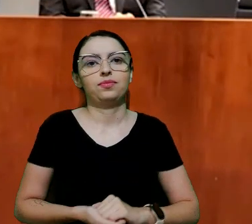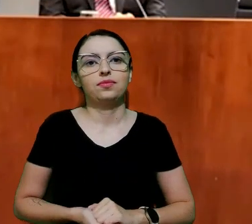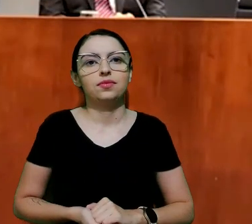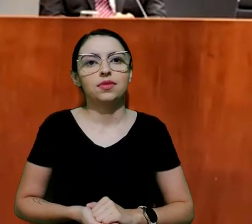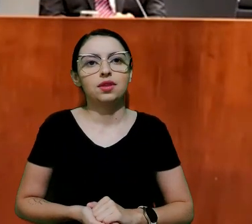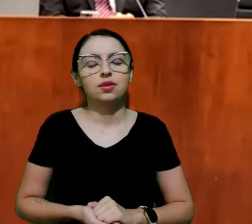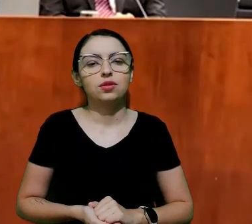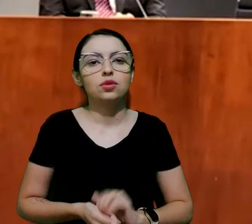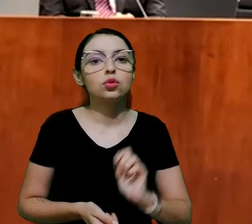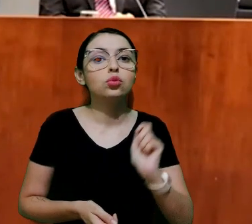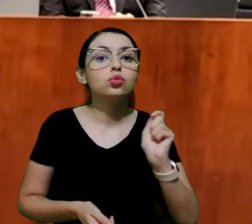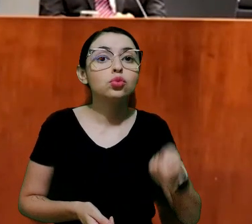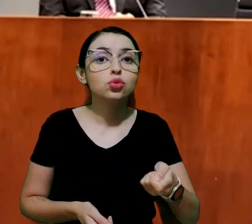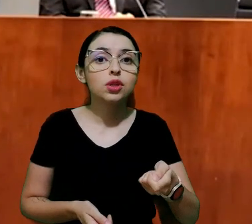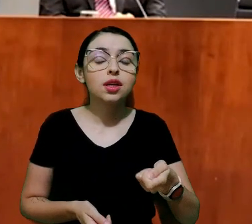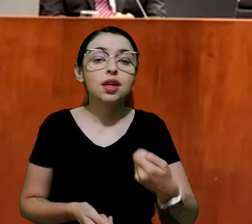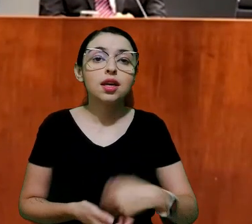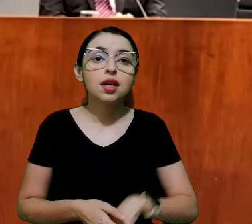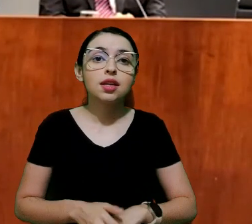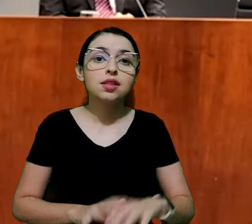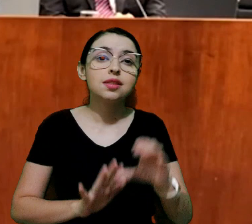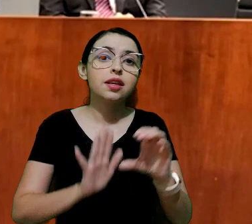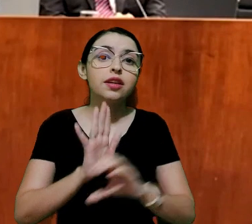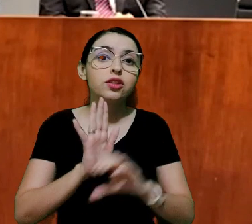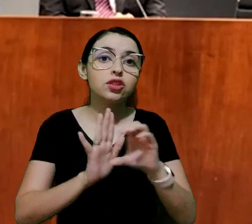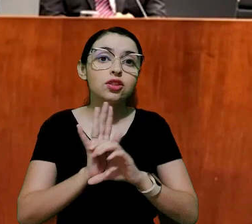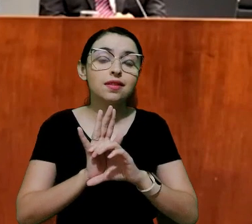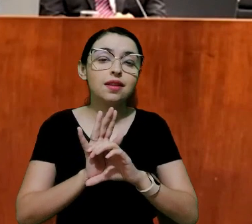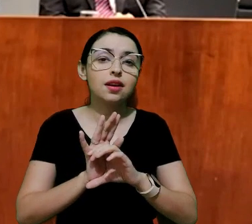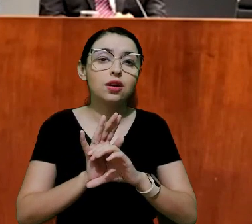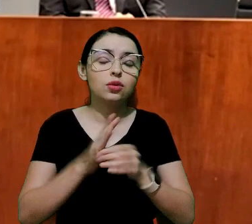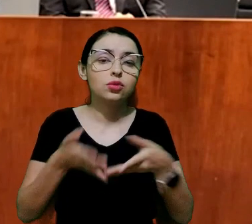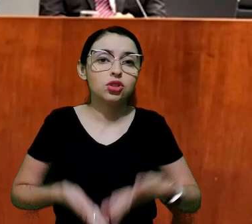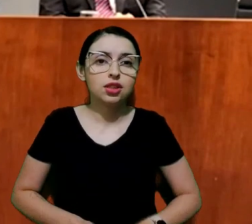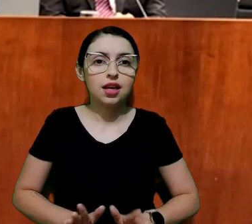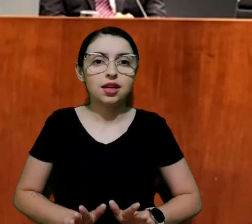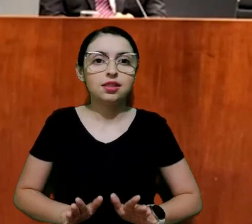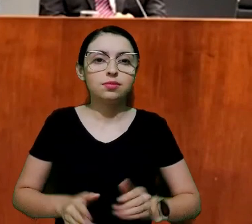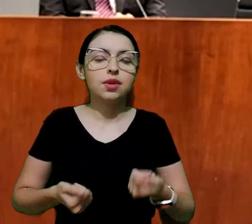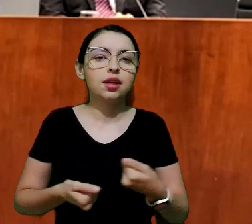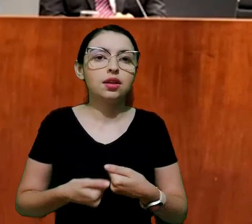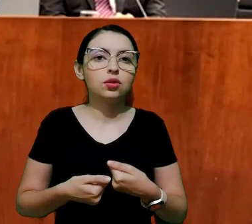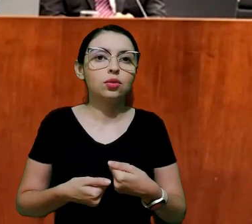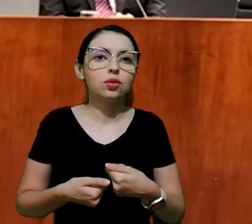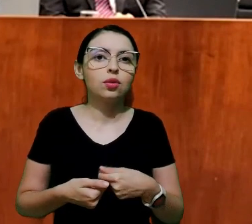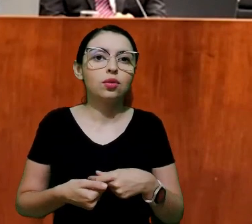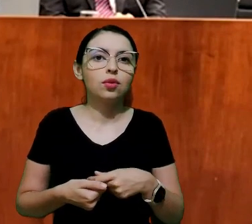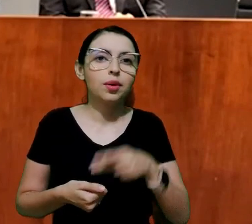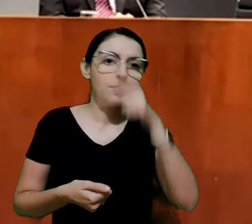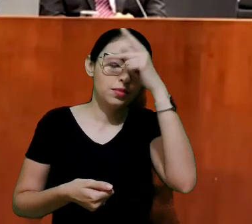juiz, diante de uma certidão de nascimento, em que alguém é declarado filho,